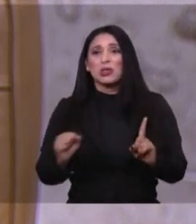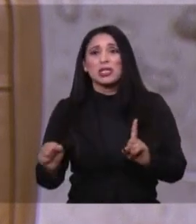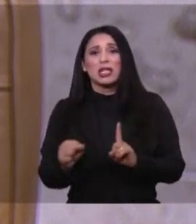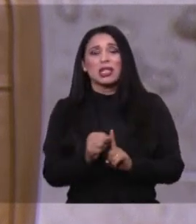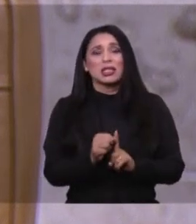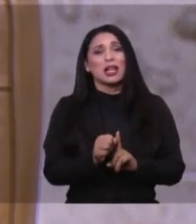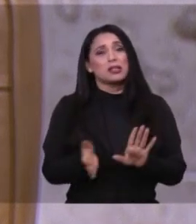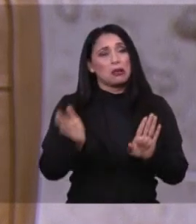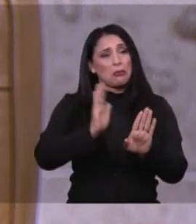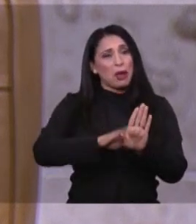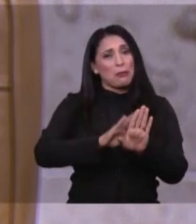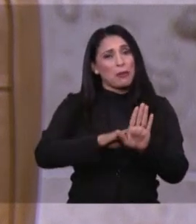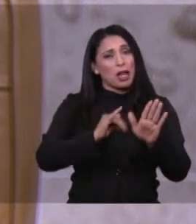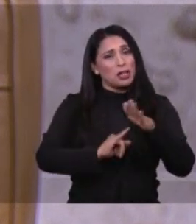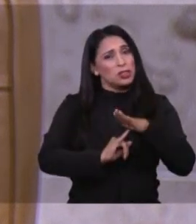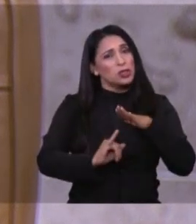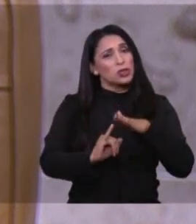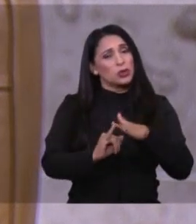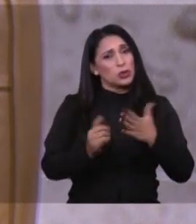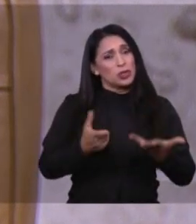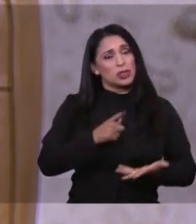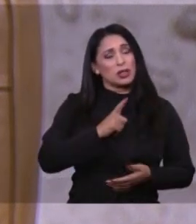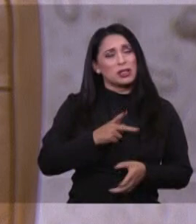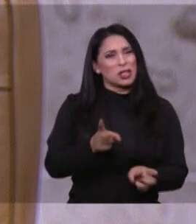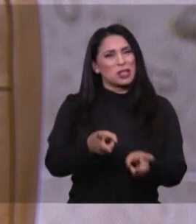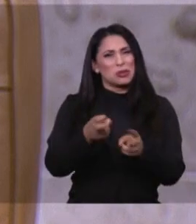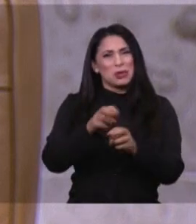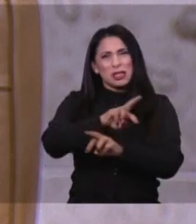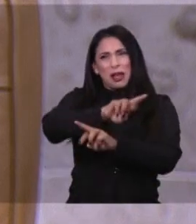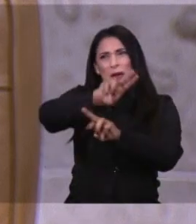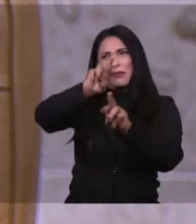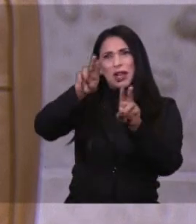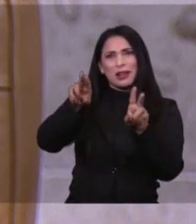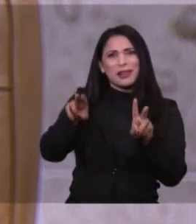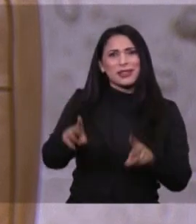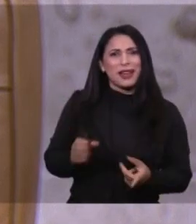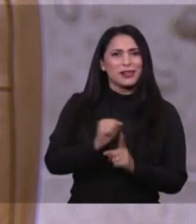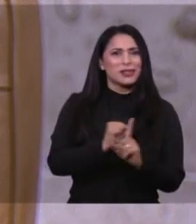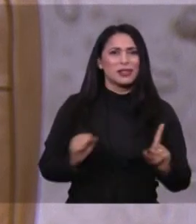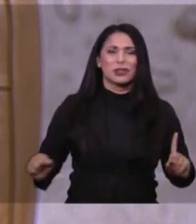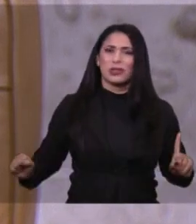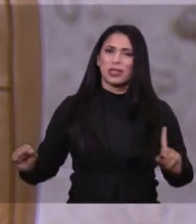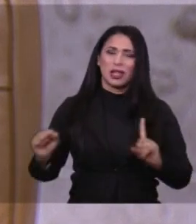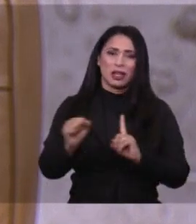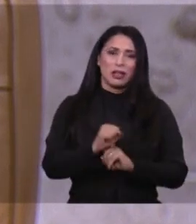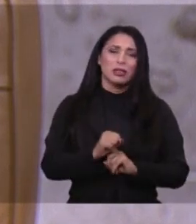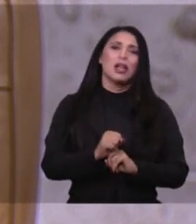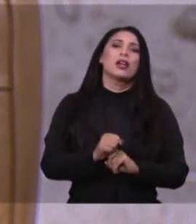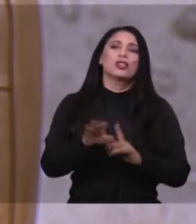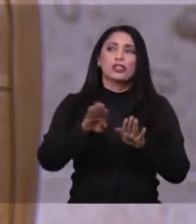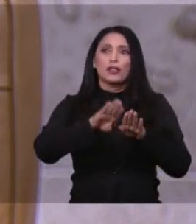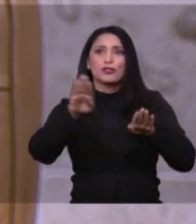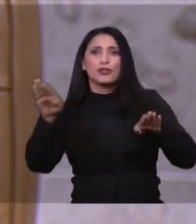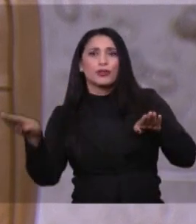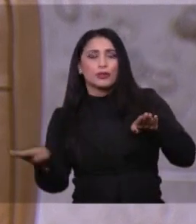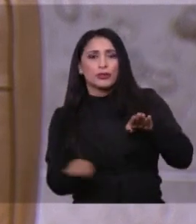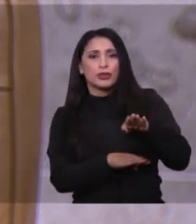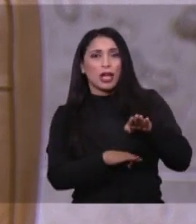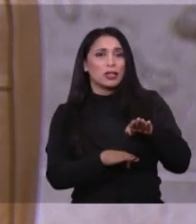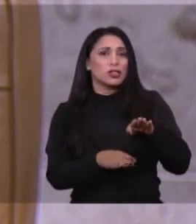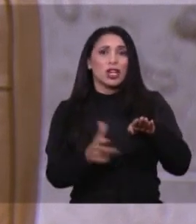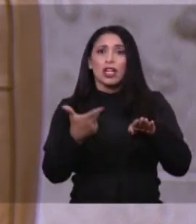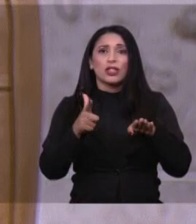de instituições, perceptíveis em diversos aspectos da vida social, como na desigualdade no acesso